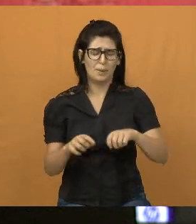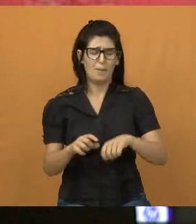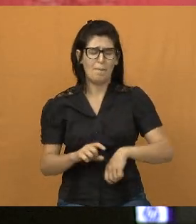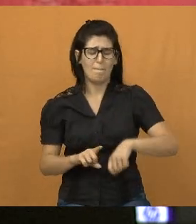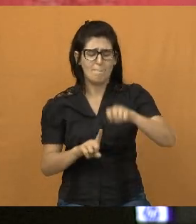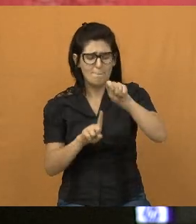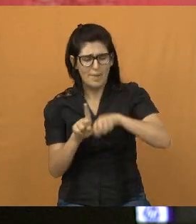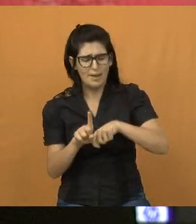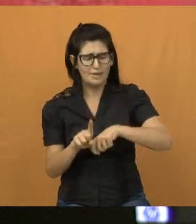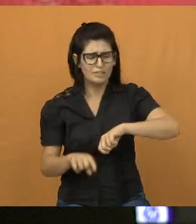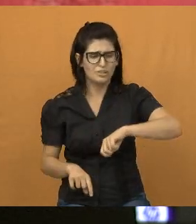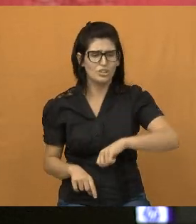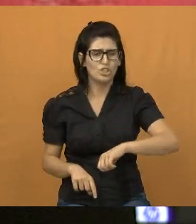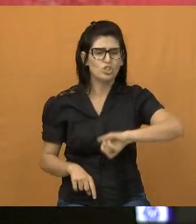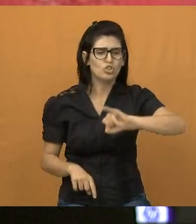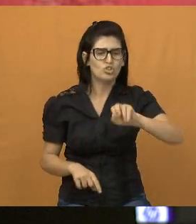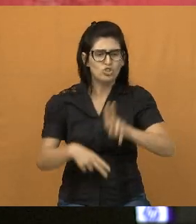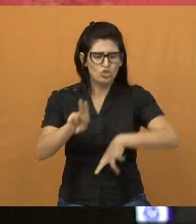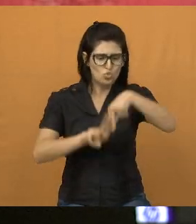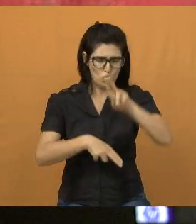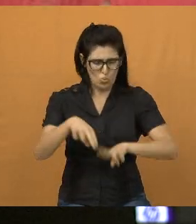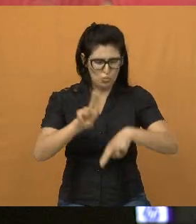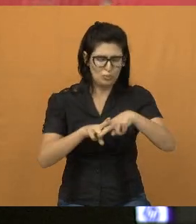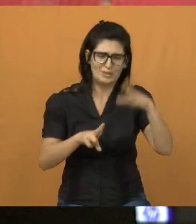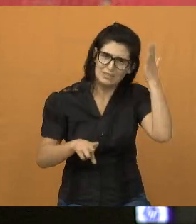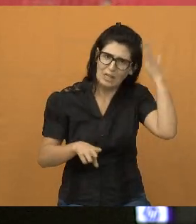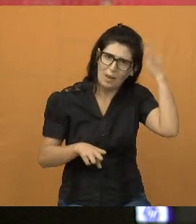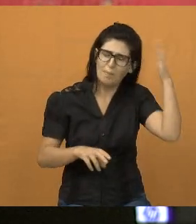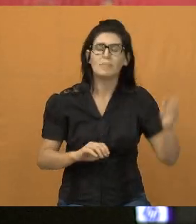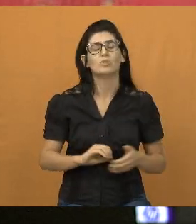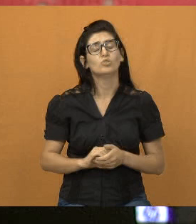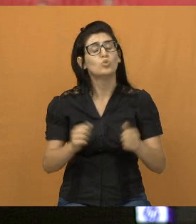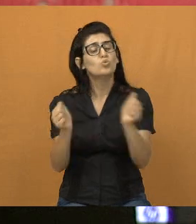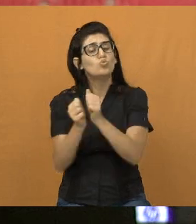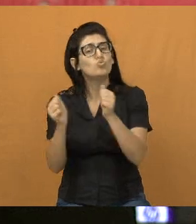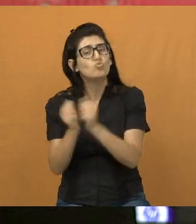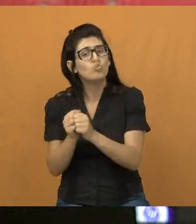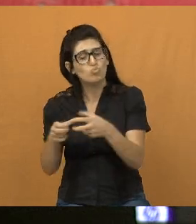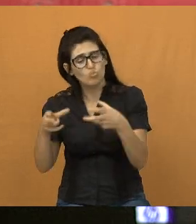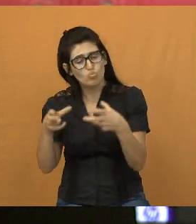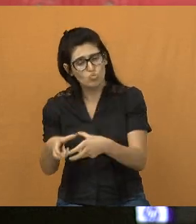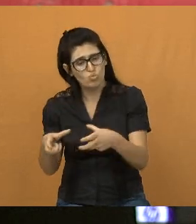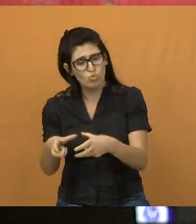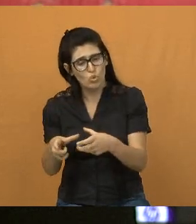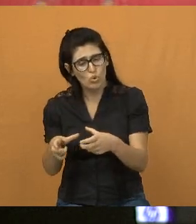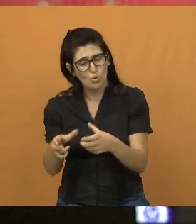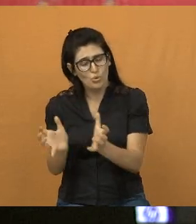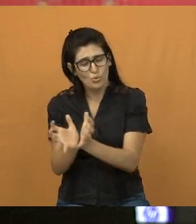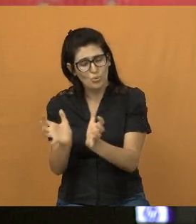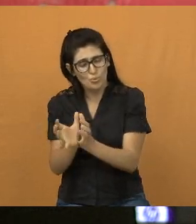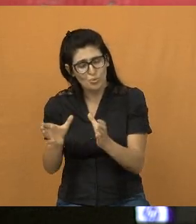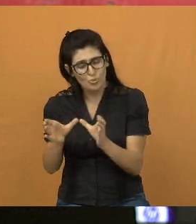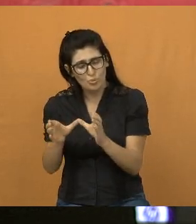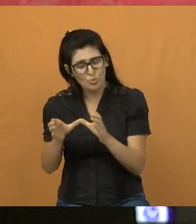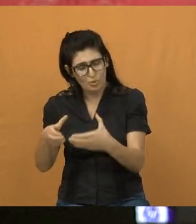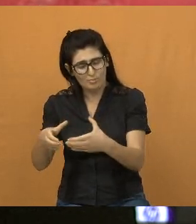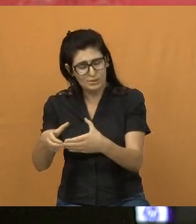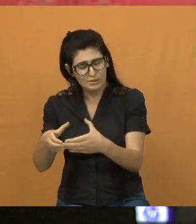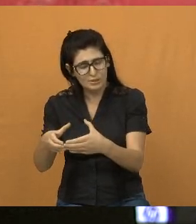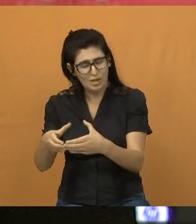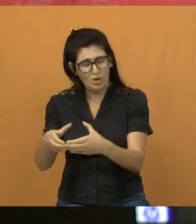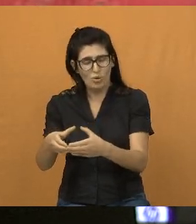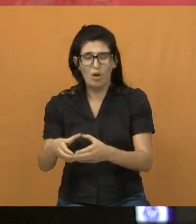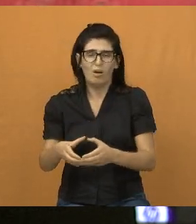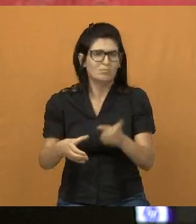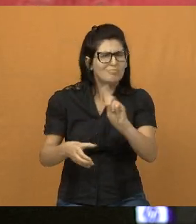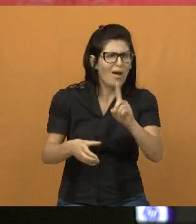Nós estamos, junto com o comitê, num processo de fortalecer a obtenção desses dados, não é por